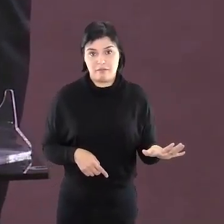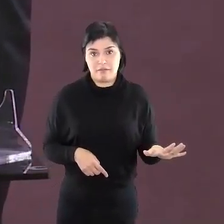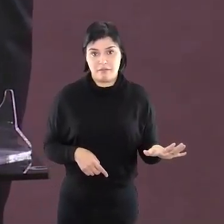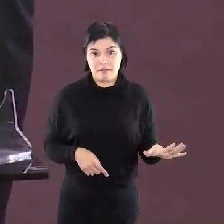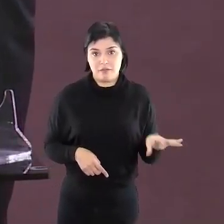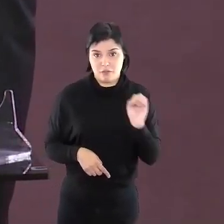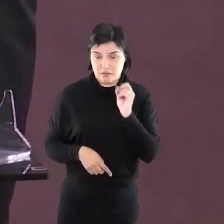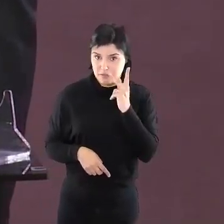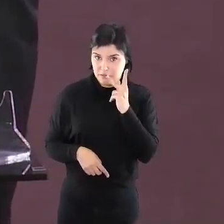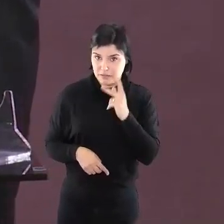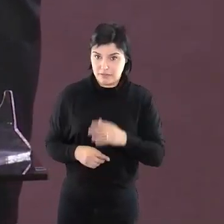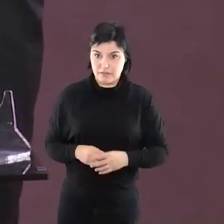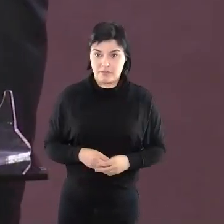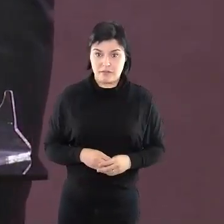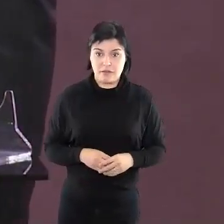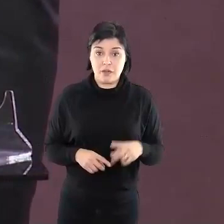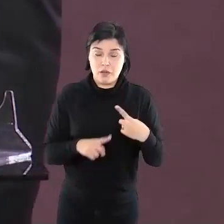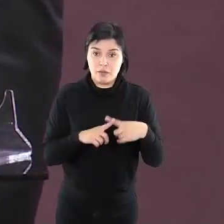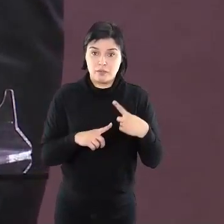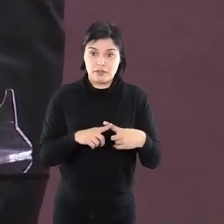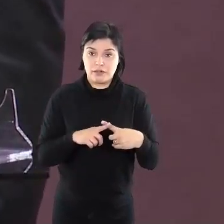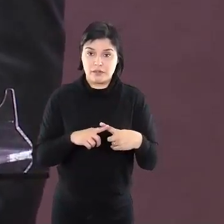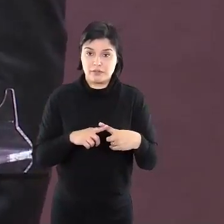Está certo? Por quê?